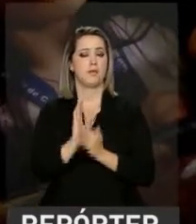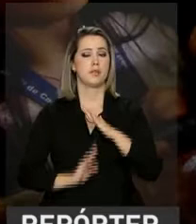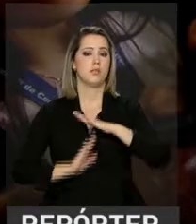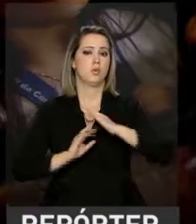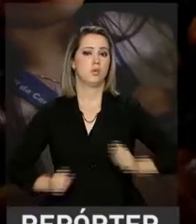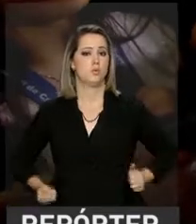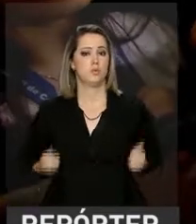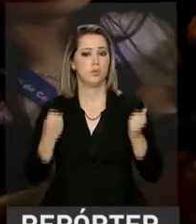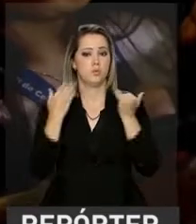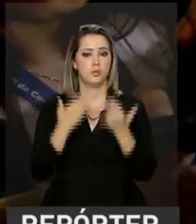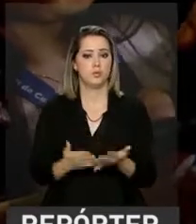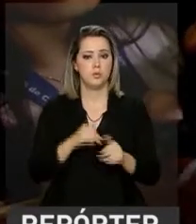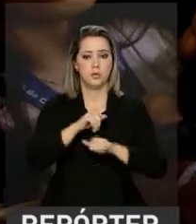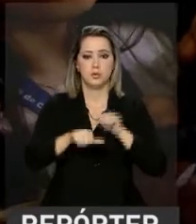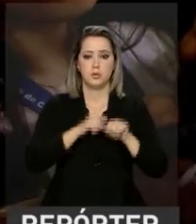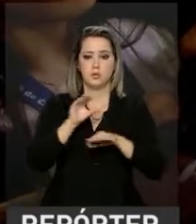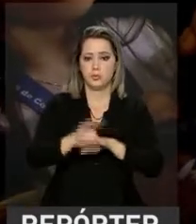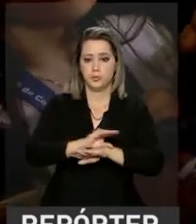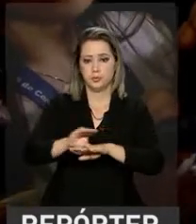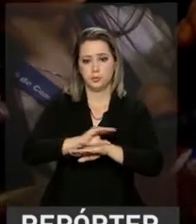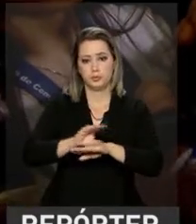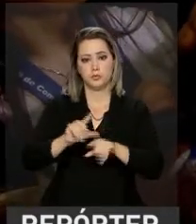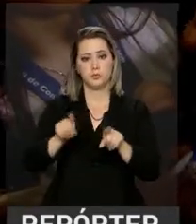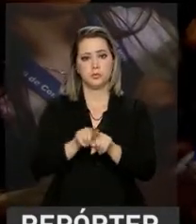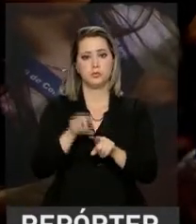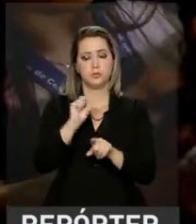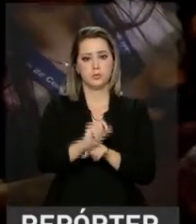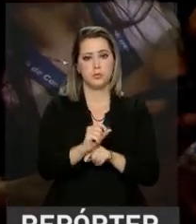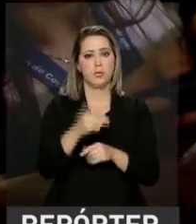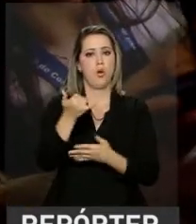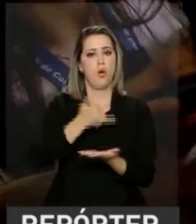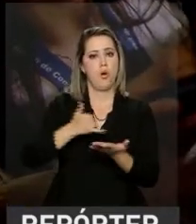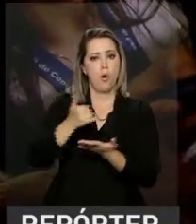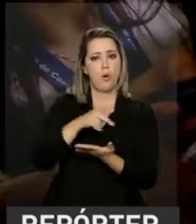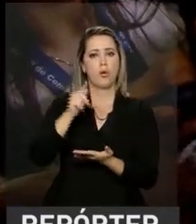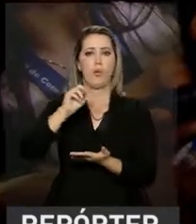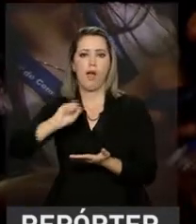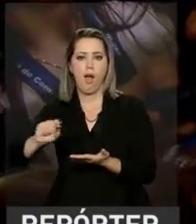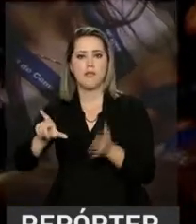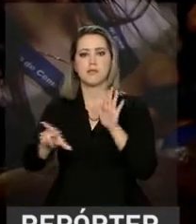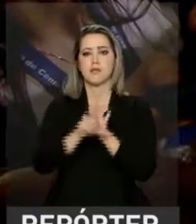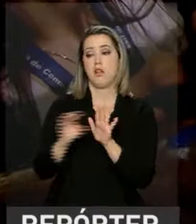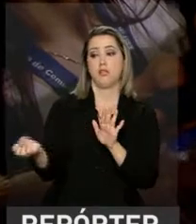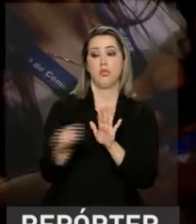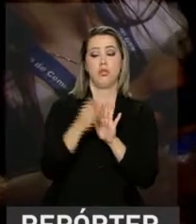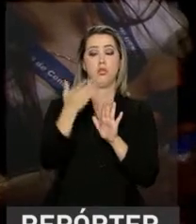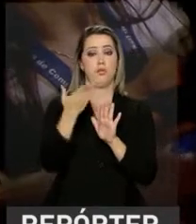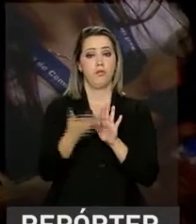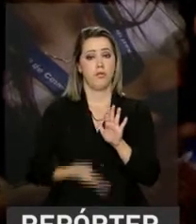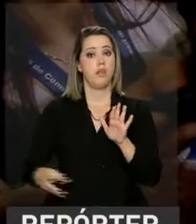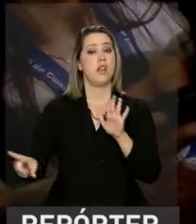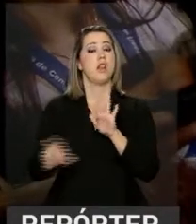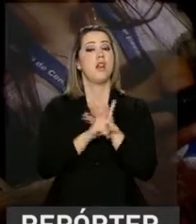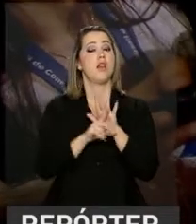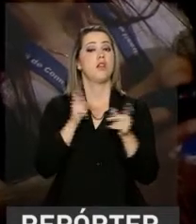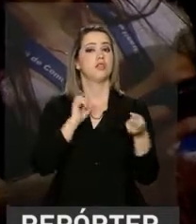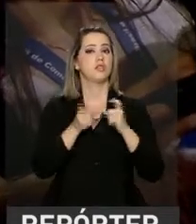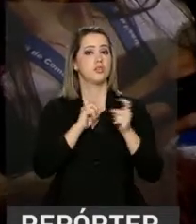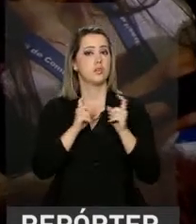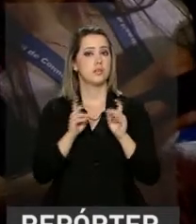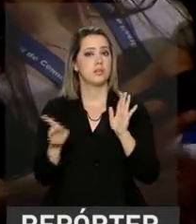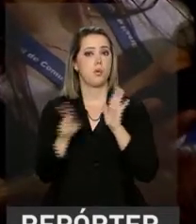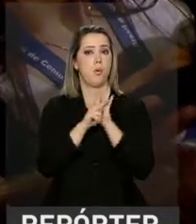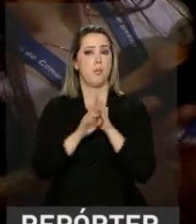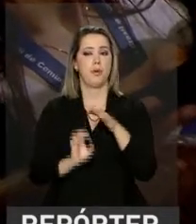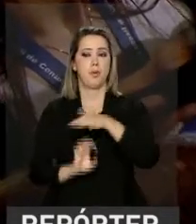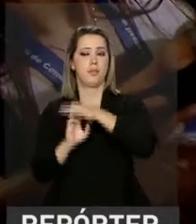gastos, a mudança na Constituição, a lei de óleo e gás, a lei de governança das